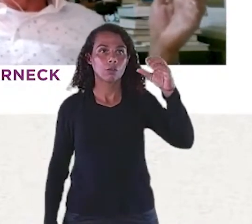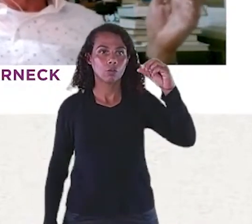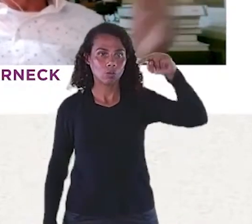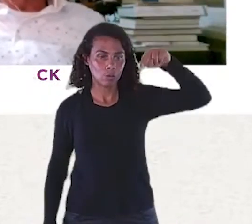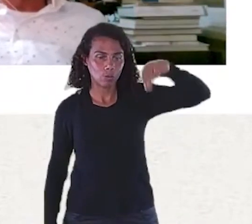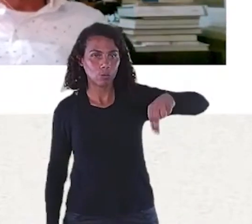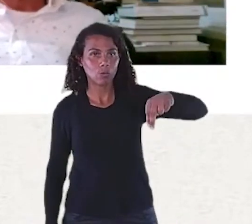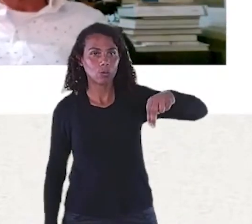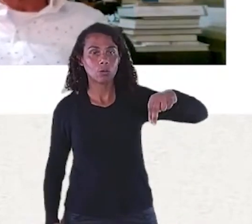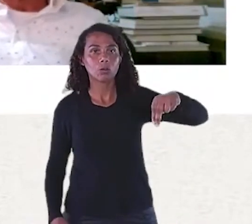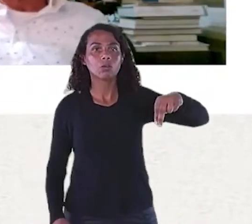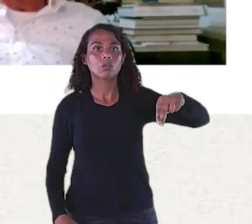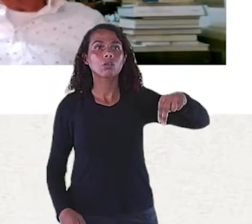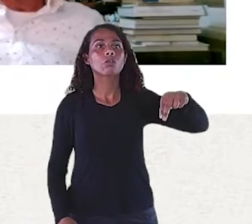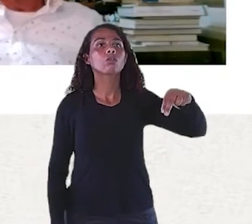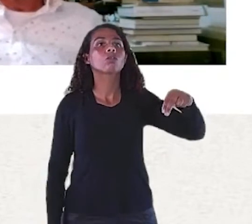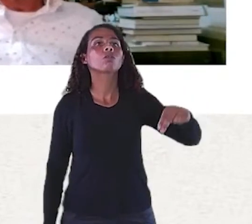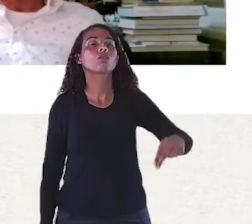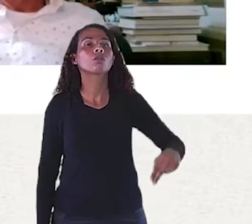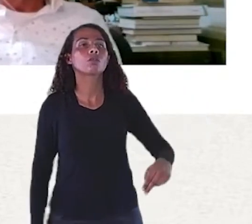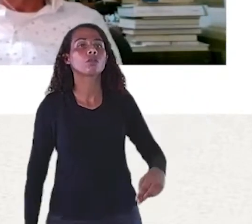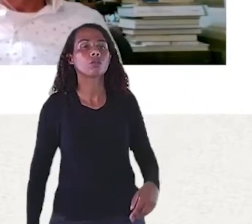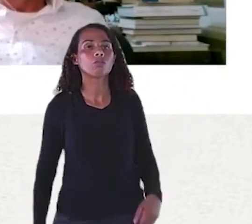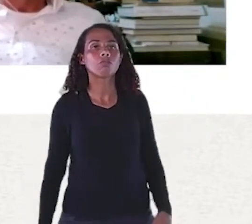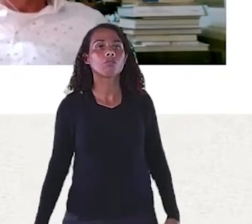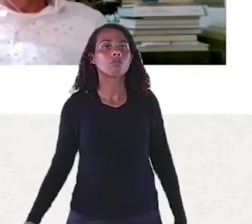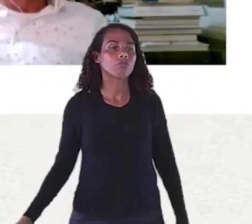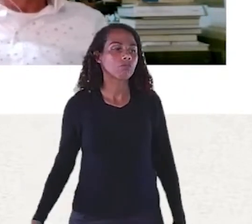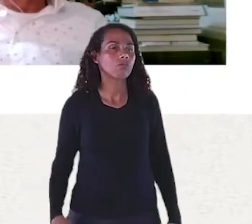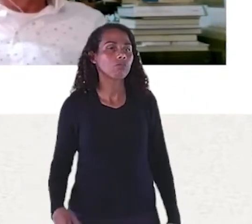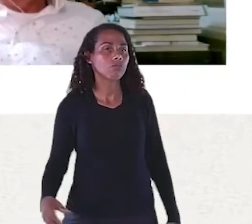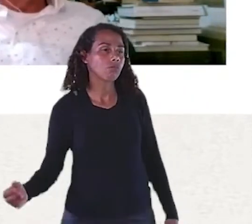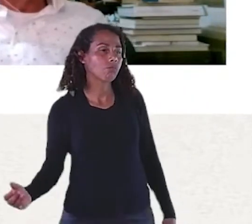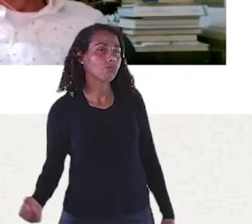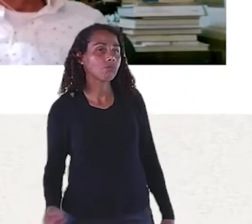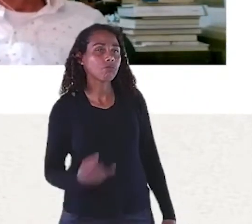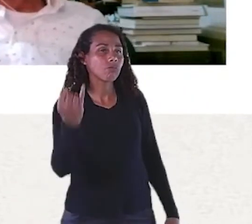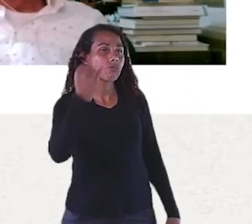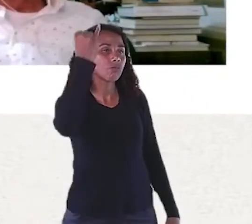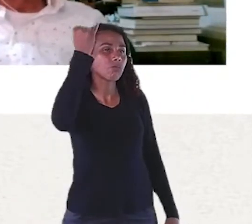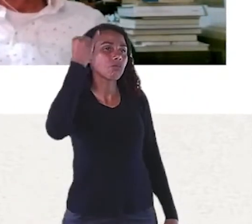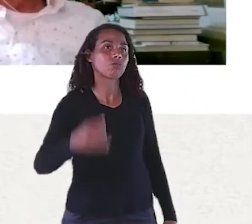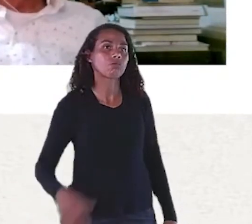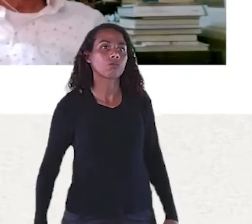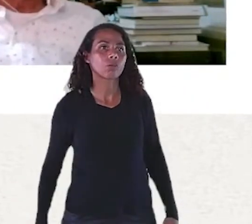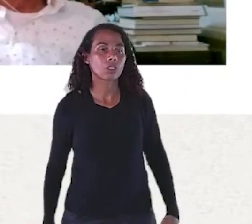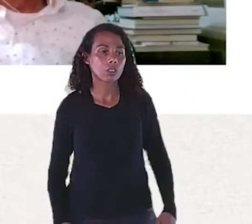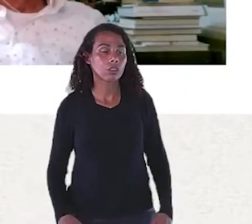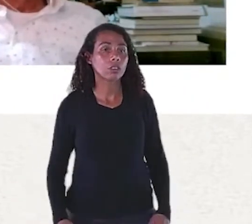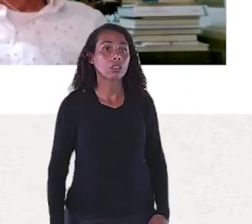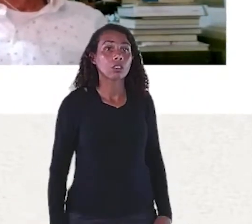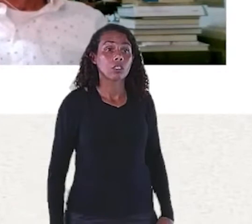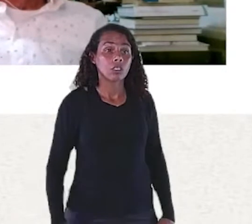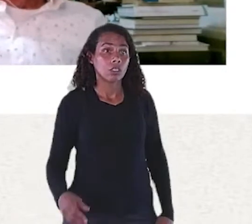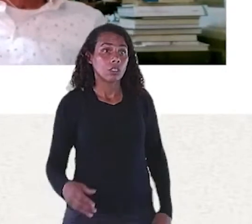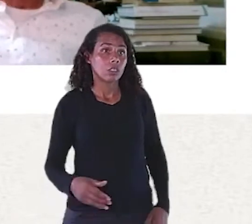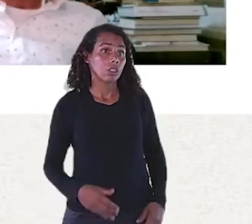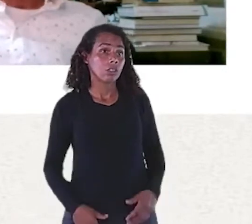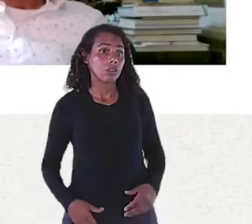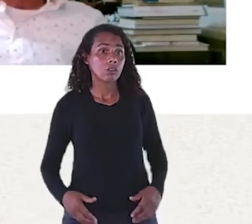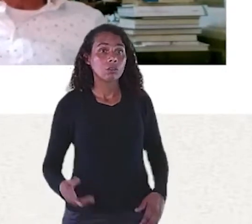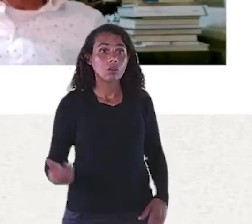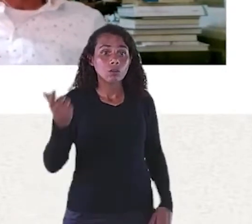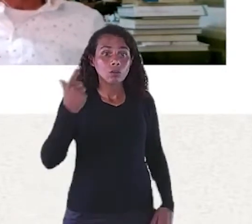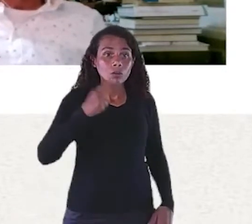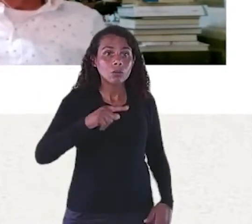Sábio Magaldi. Esse cara ele fez a cabeça cinematográfica de uma geração, ou mais de uma, né? Então